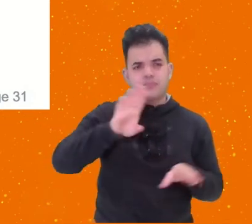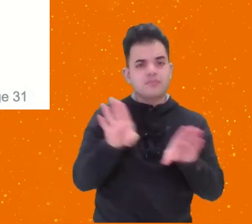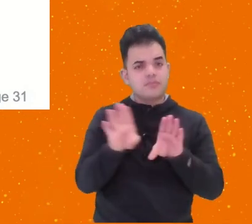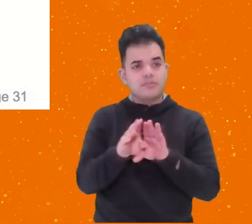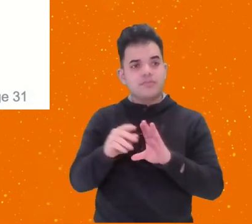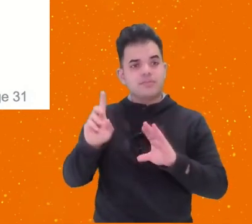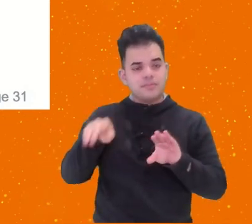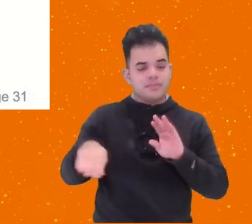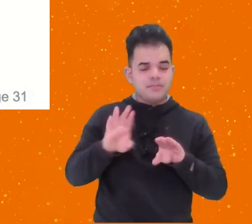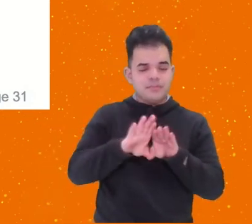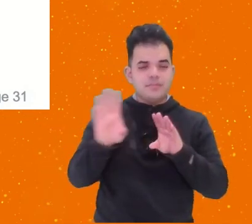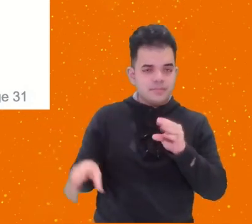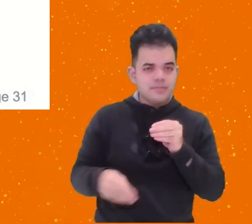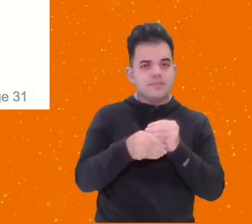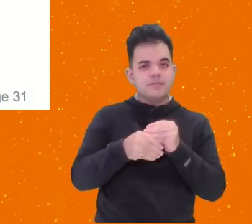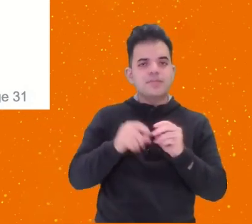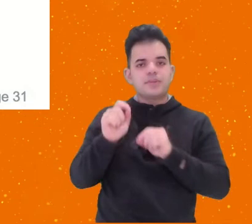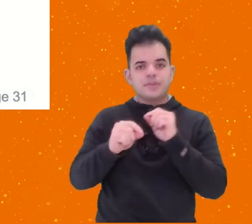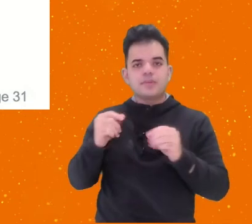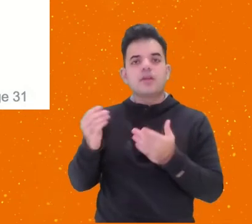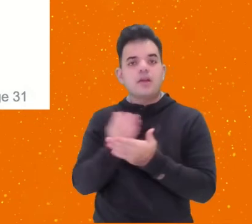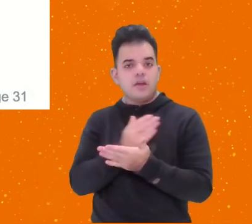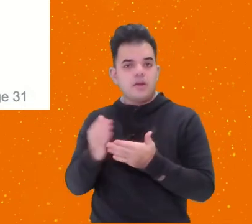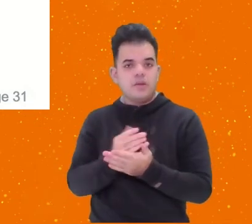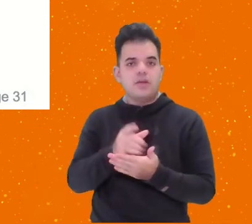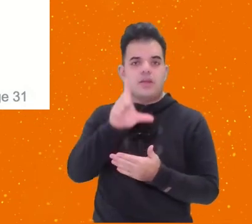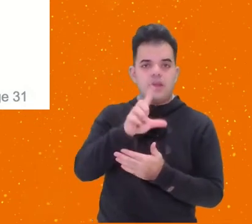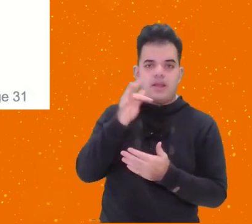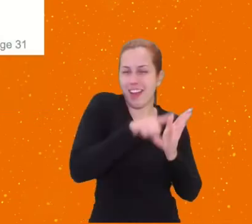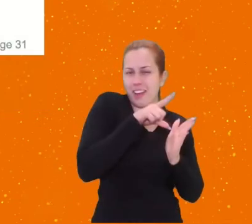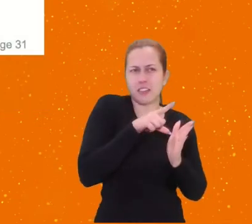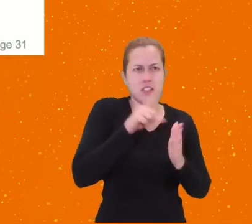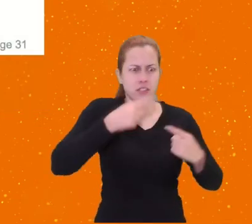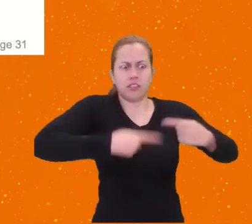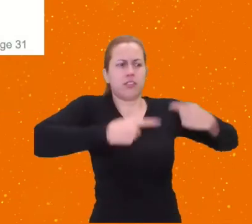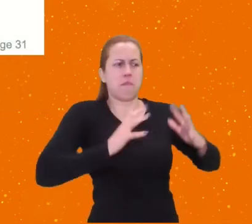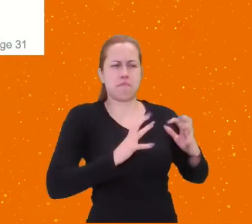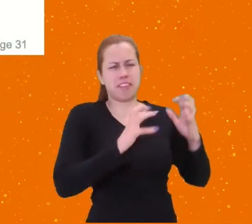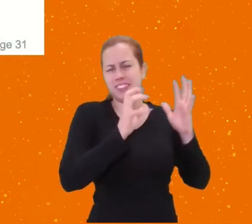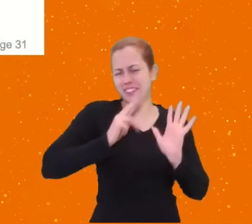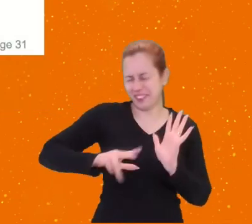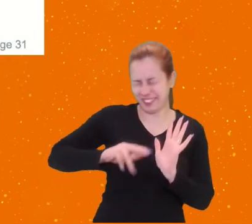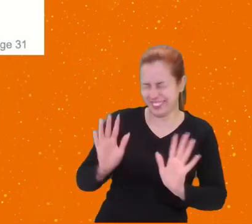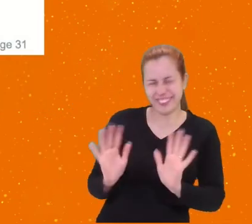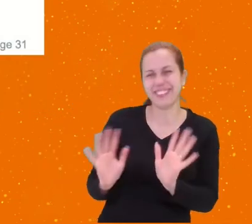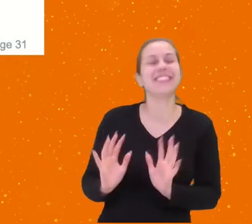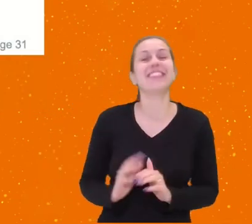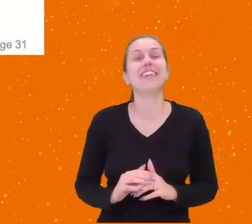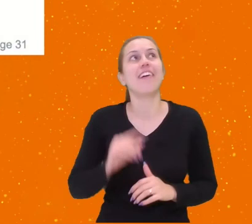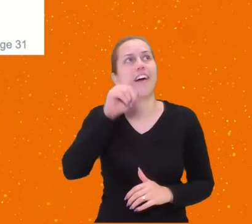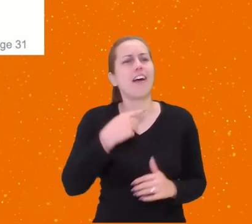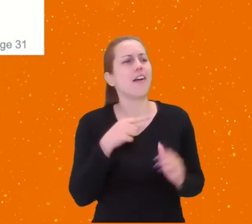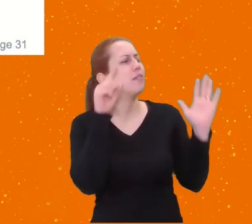Rafael, algumas considerações da escolha da LF e da Super 35. Eu estava levantando a questão,